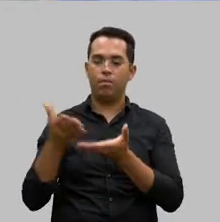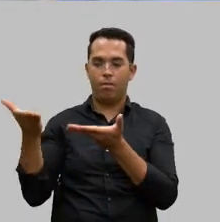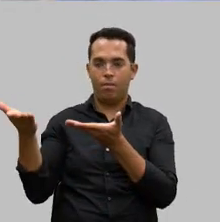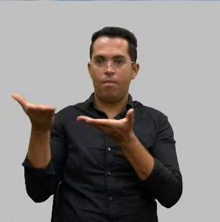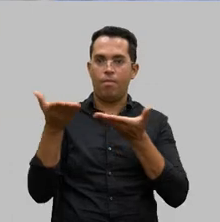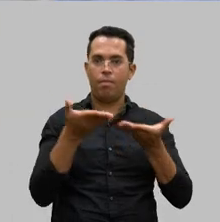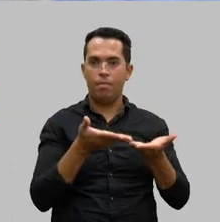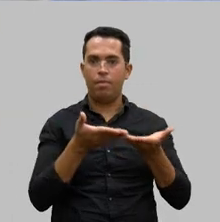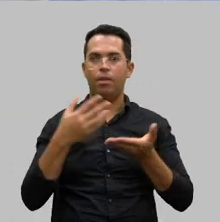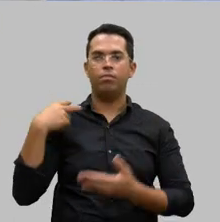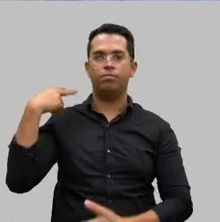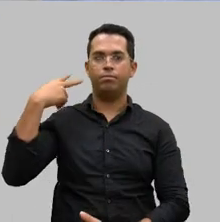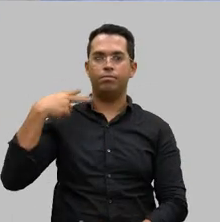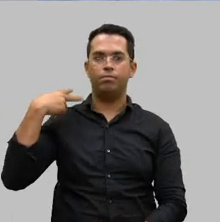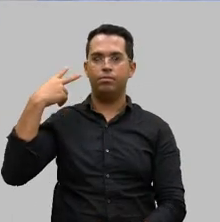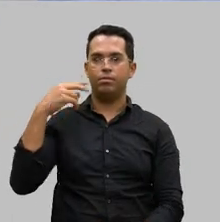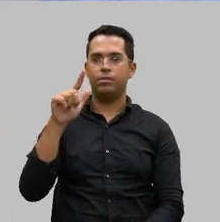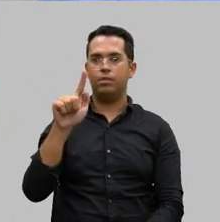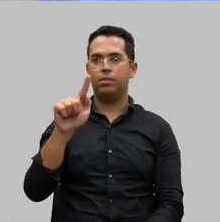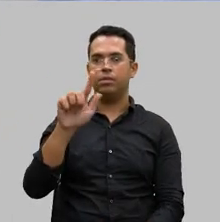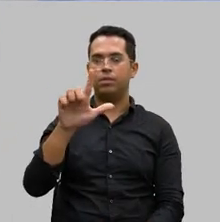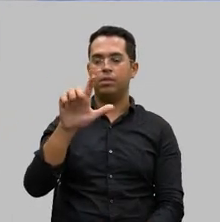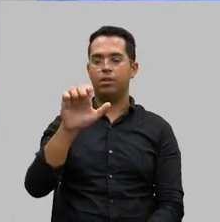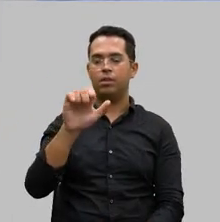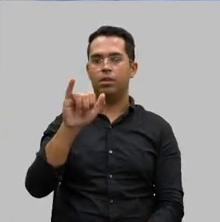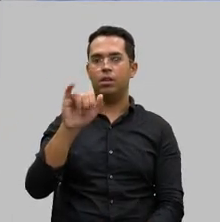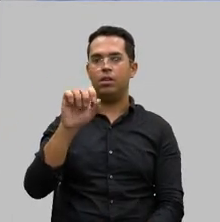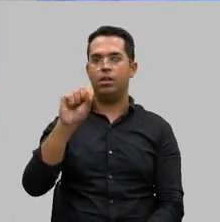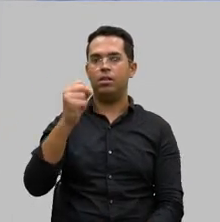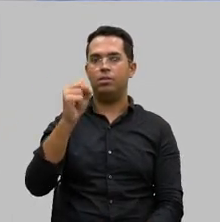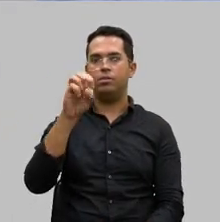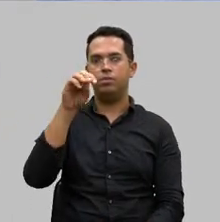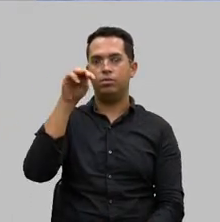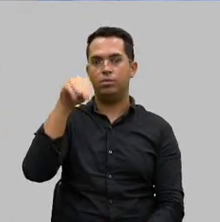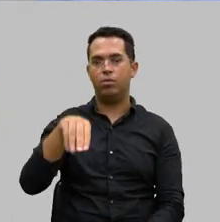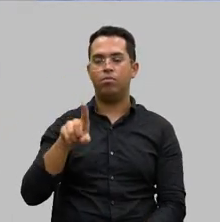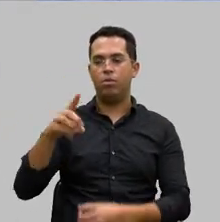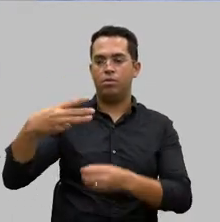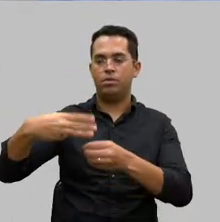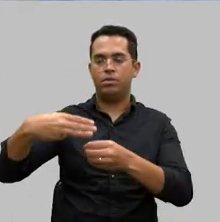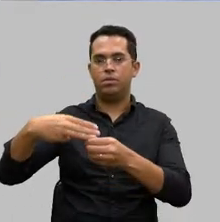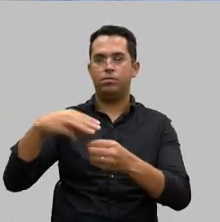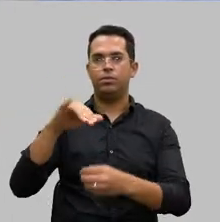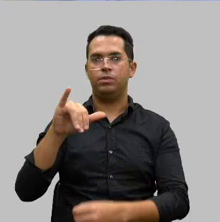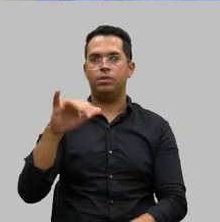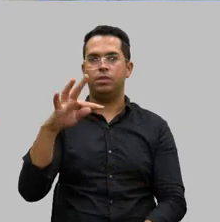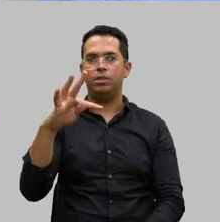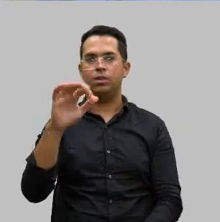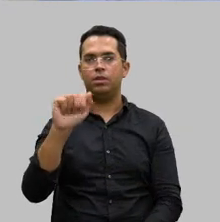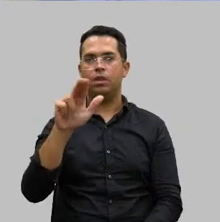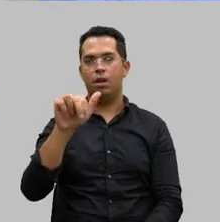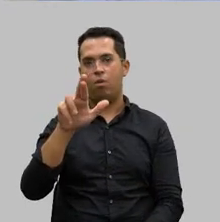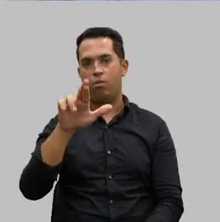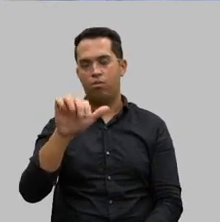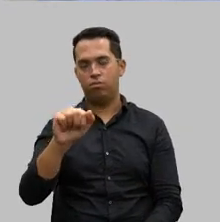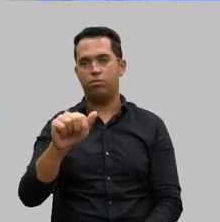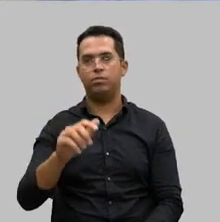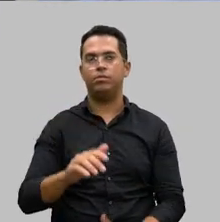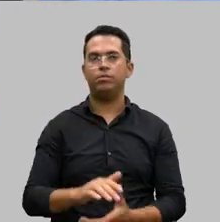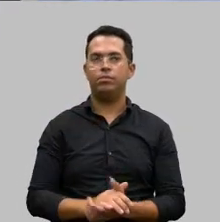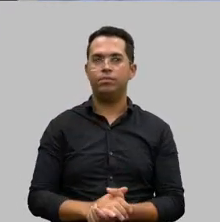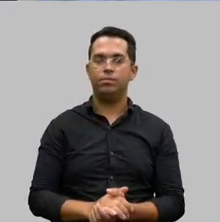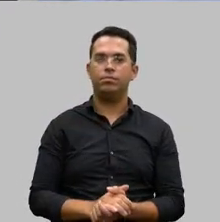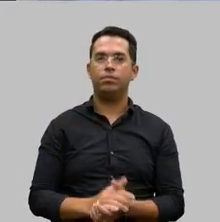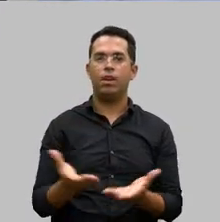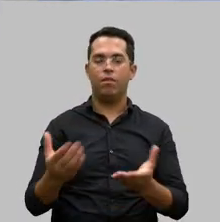eh Gleisson Fernandes Faria do município de Taú nosso querido Gim que ele vai ter a sua comunicação facilitada também